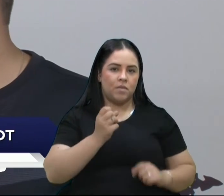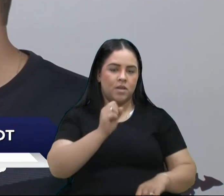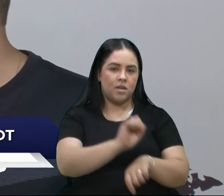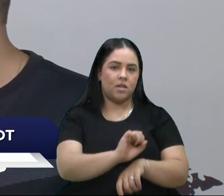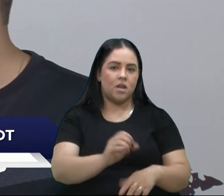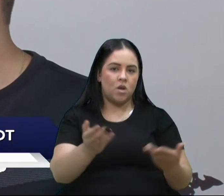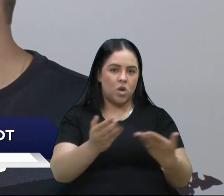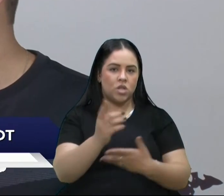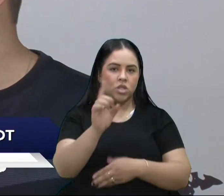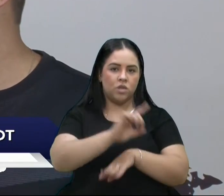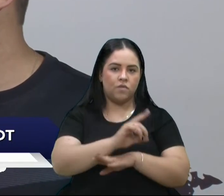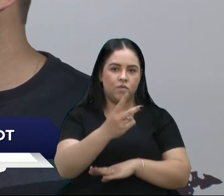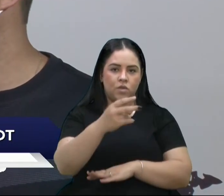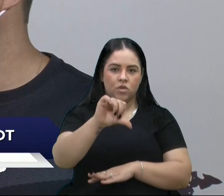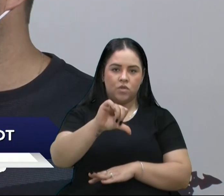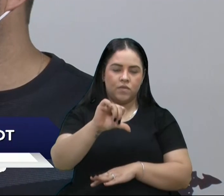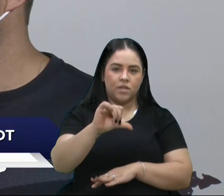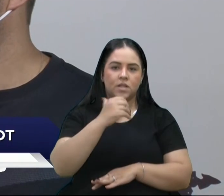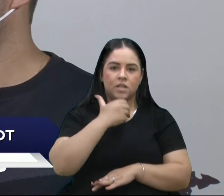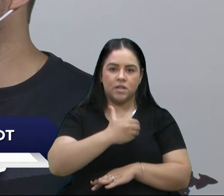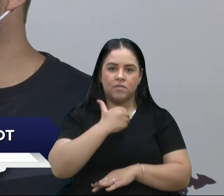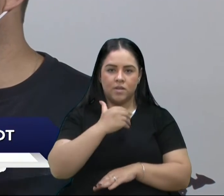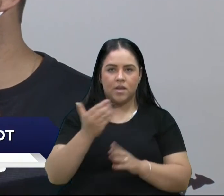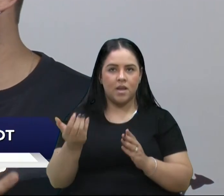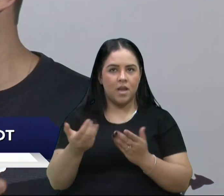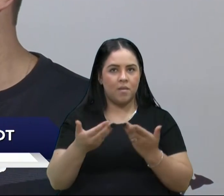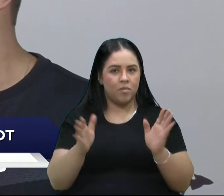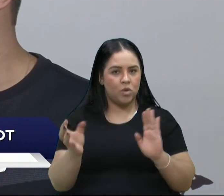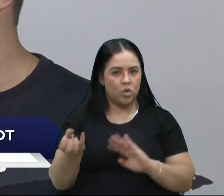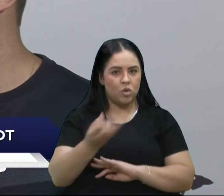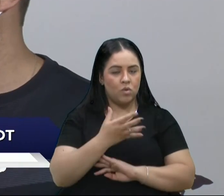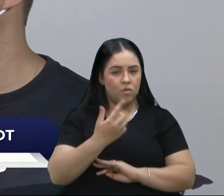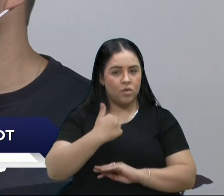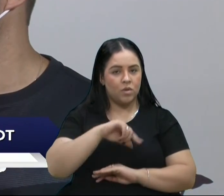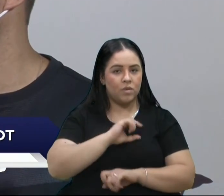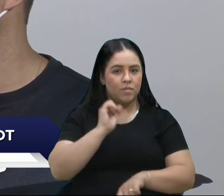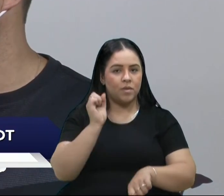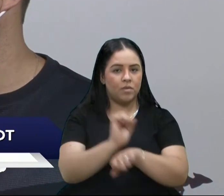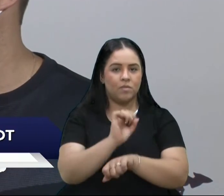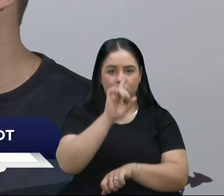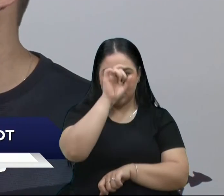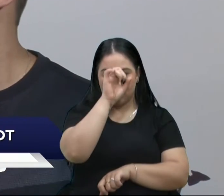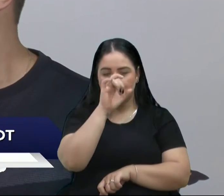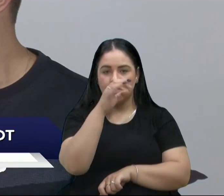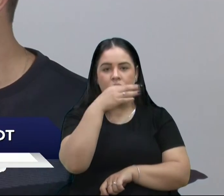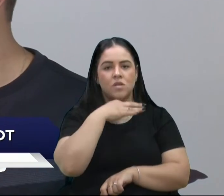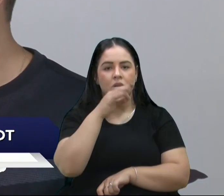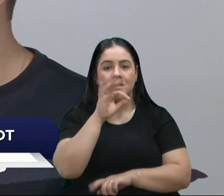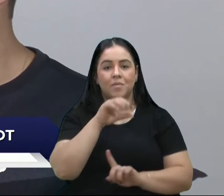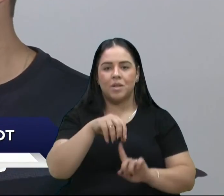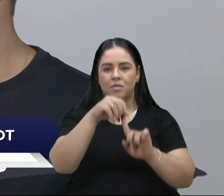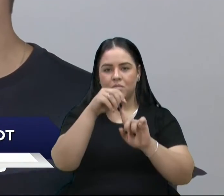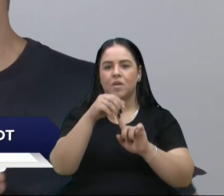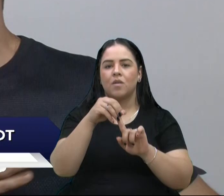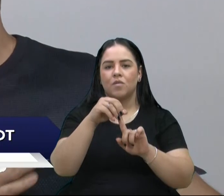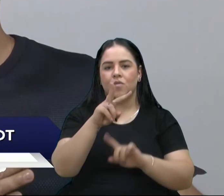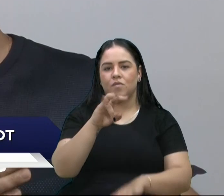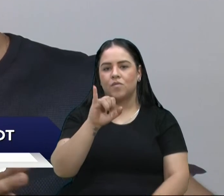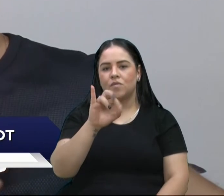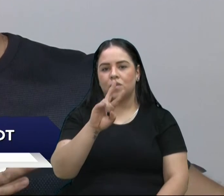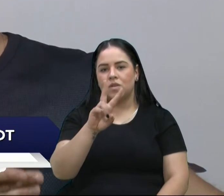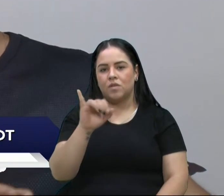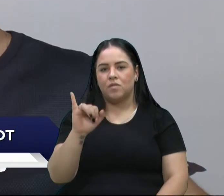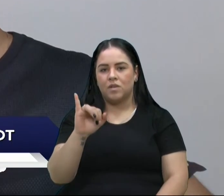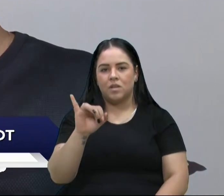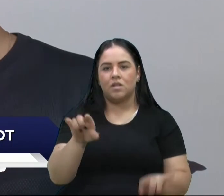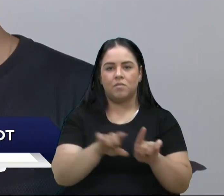Agora, dia 29 de dezembro, vai abrir o credenciamento. Esperamos que os hospitais de Caxias, principalmente o Virgílio Ramos e o Pompeia, né, porque